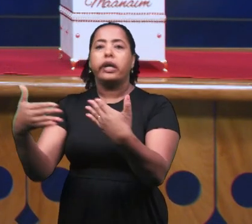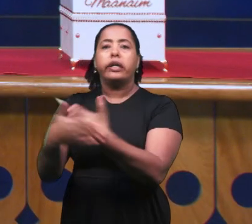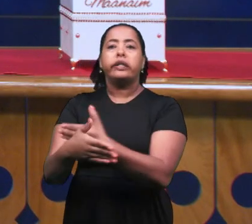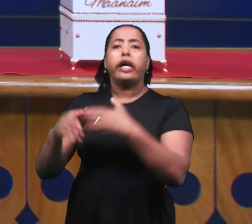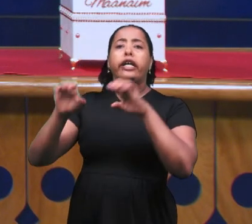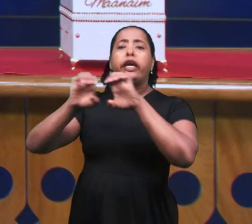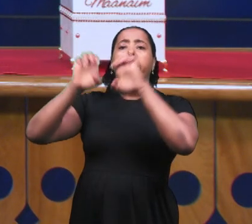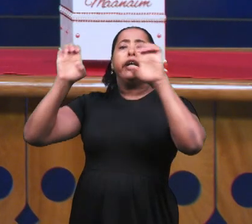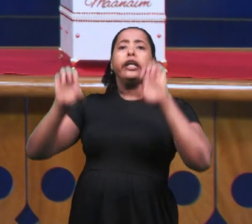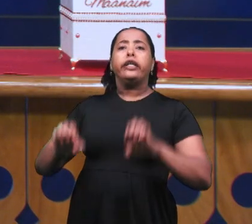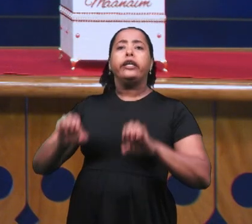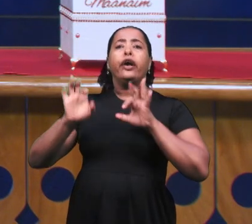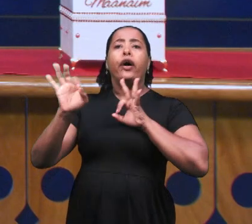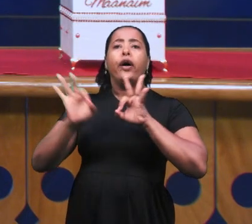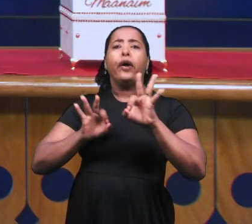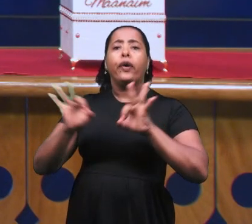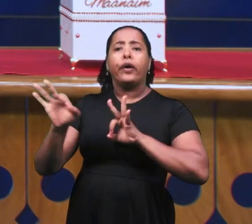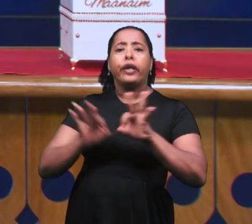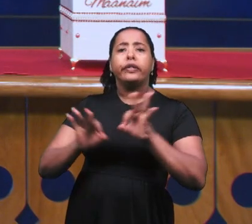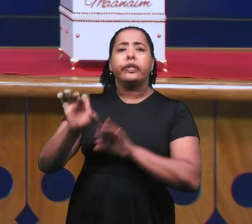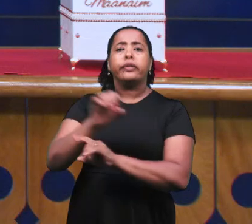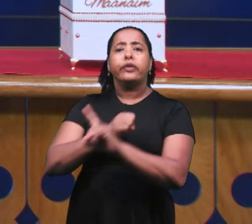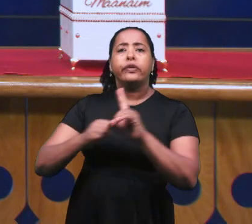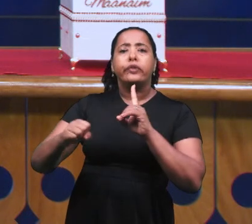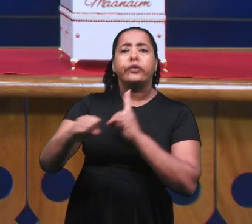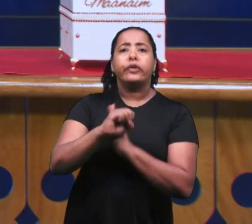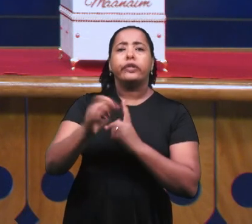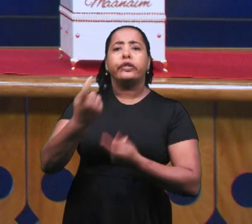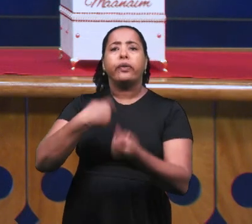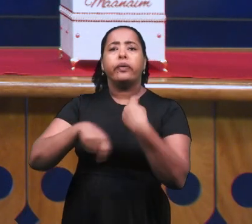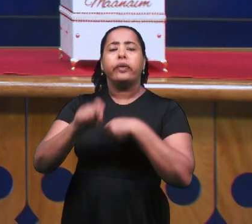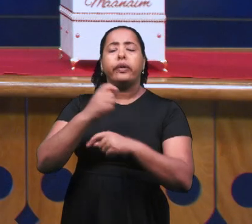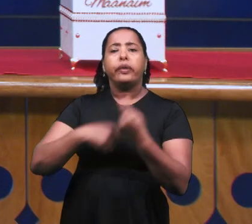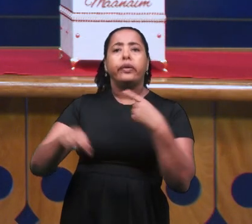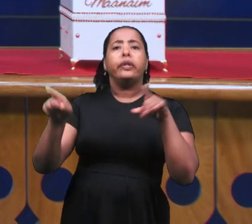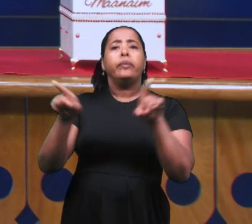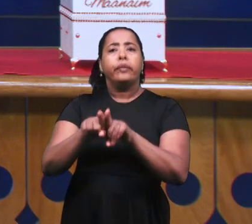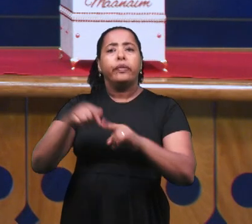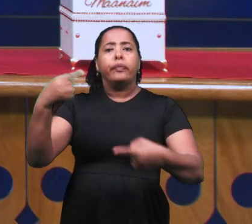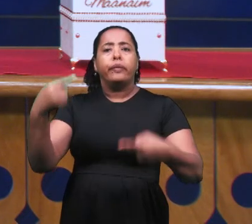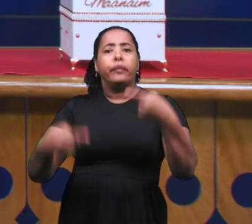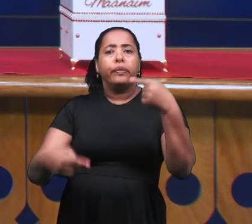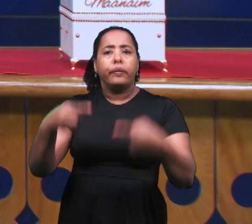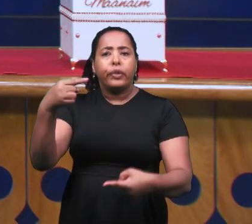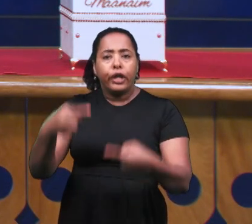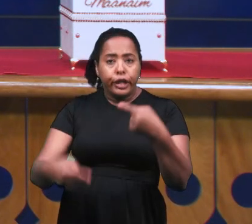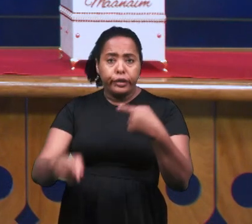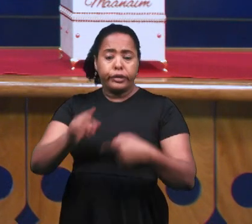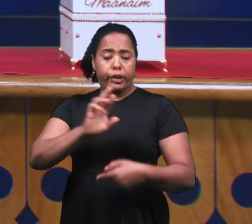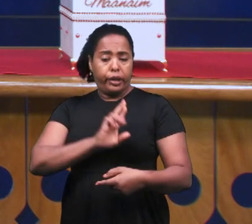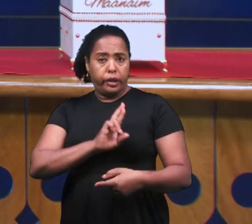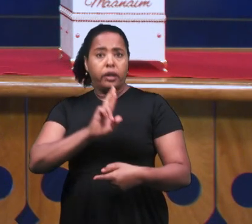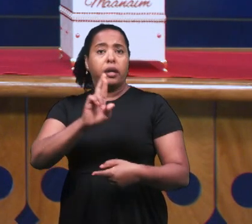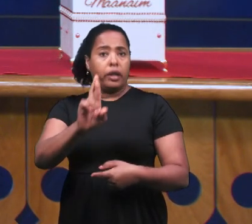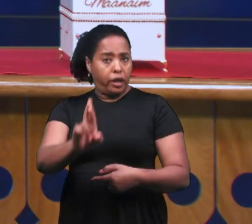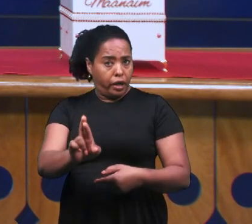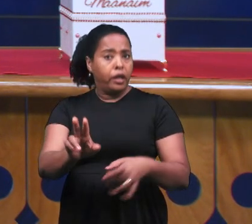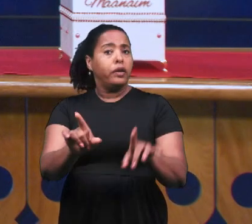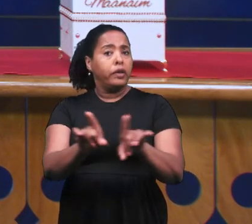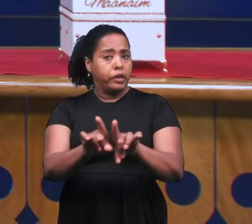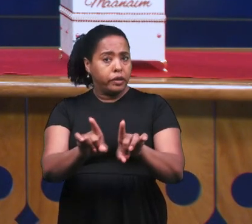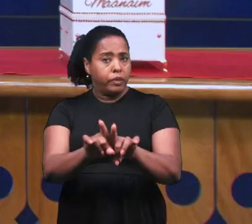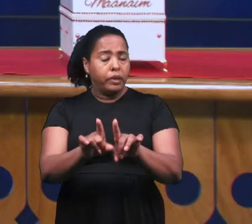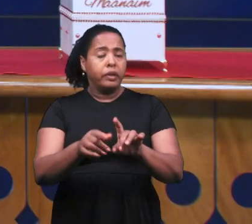de organização social, econômica e política. E também religiosa, no caso aqui. Assim,